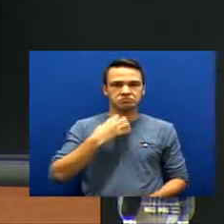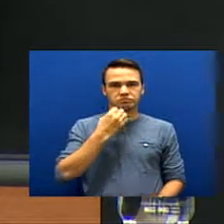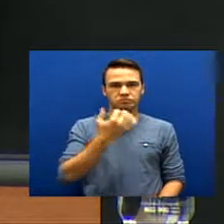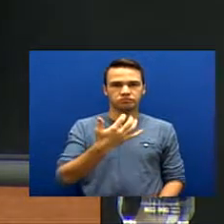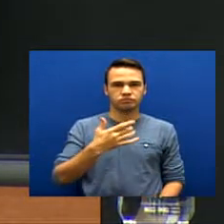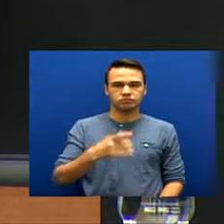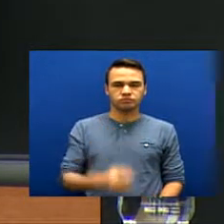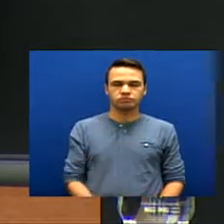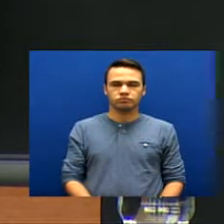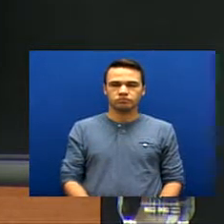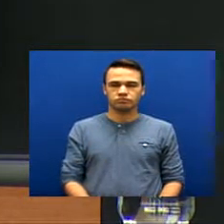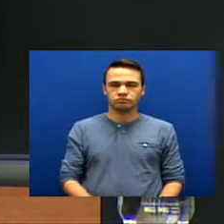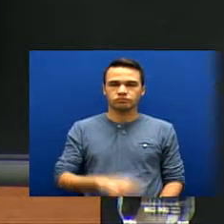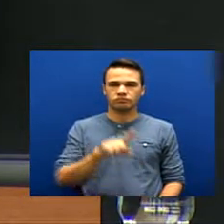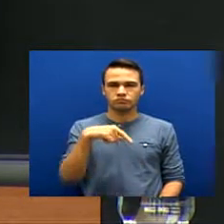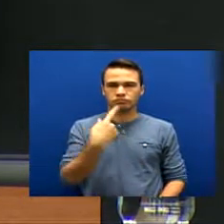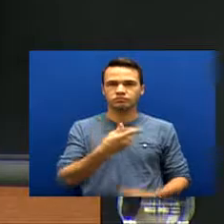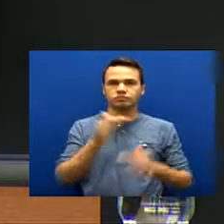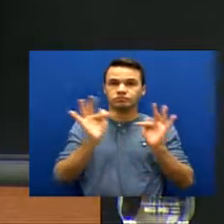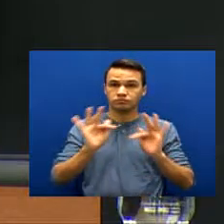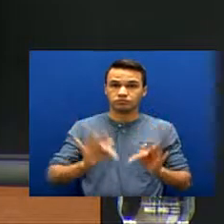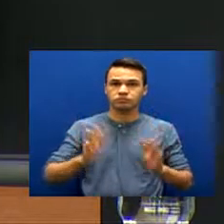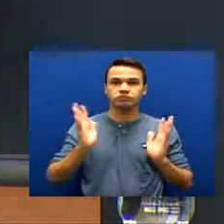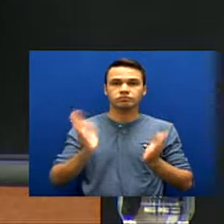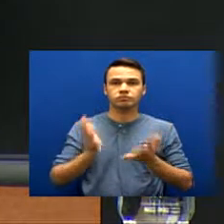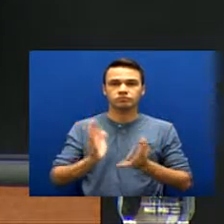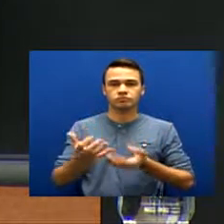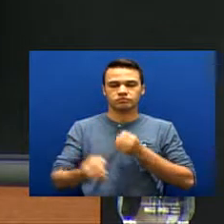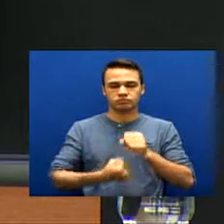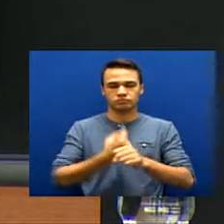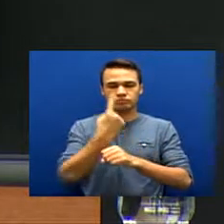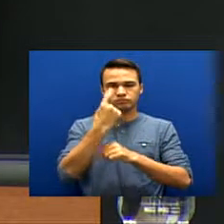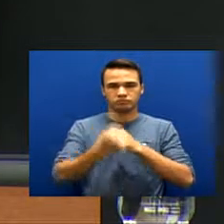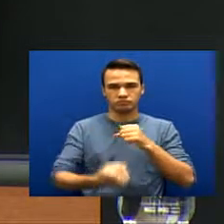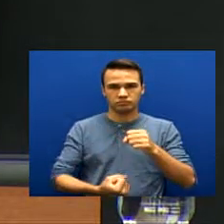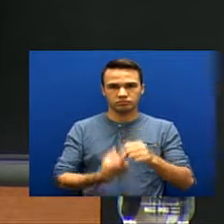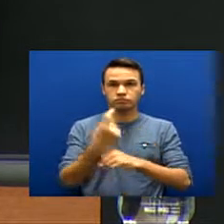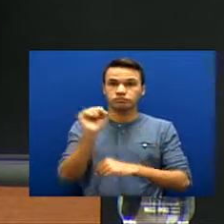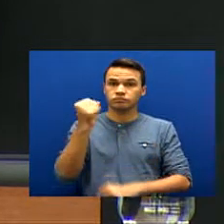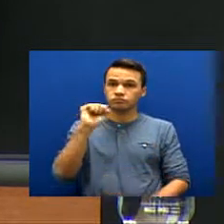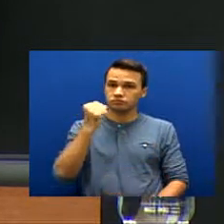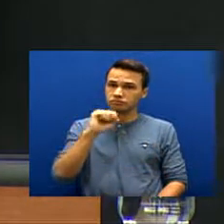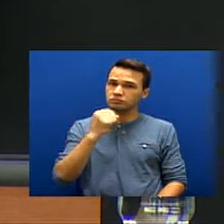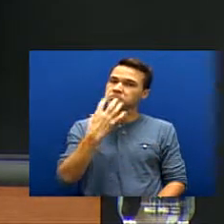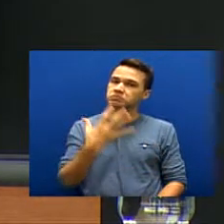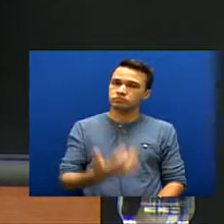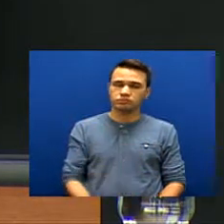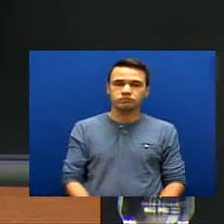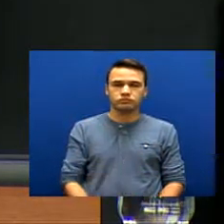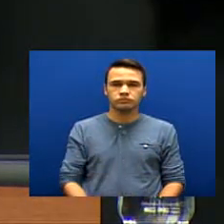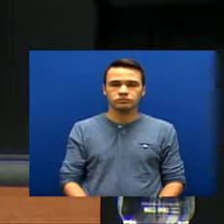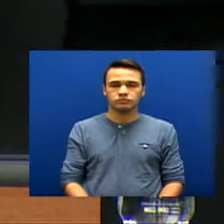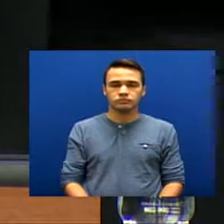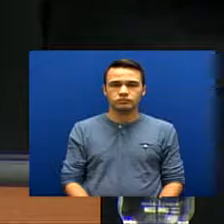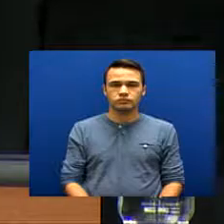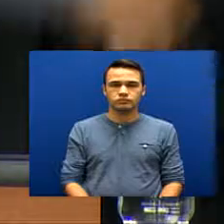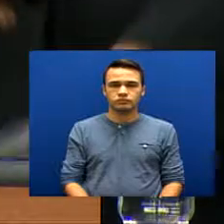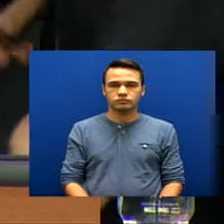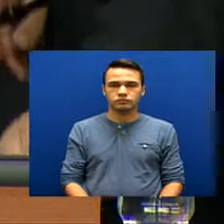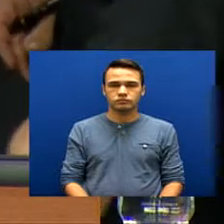pela iniciativa. Os senhores vereadores Fernando Dini e Mario Marti, o senhor secretário municipal da Fazenda, Aurílio Sérgio da